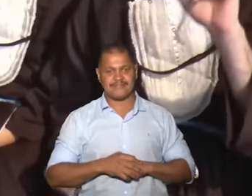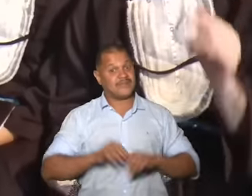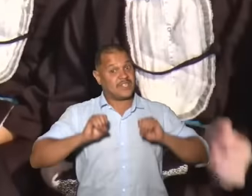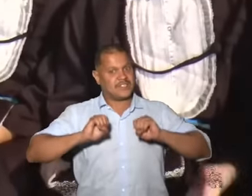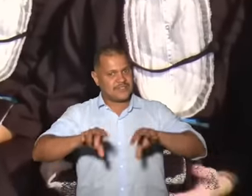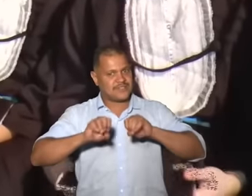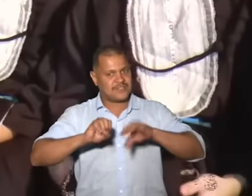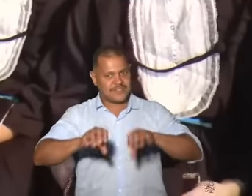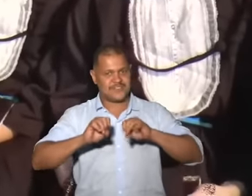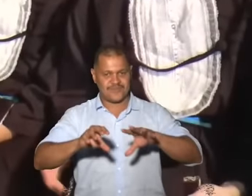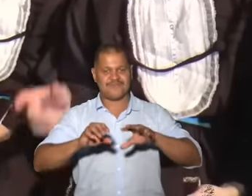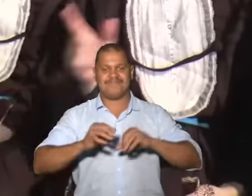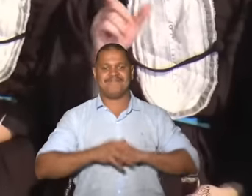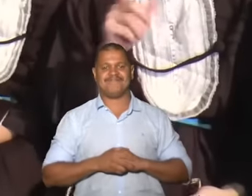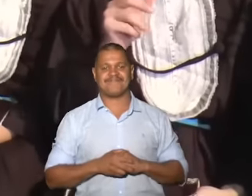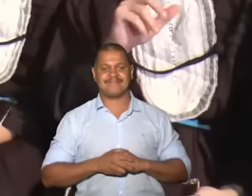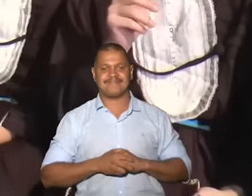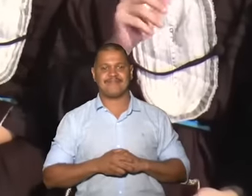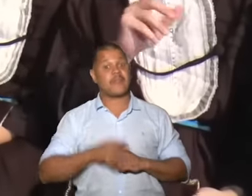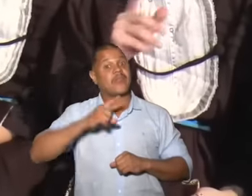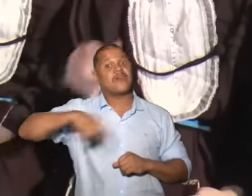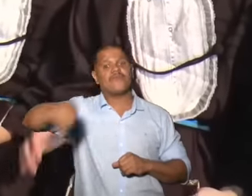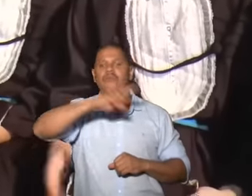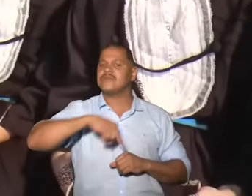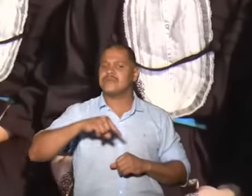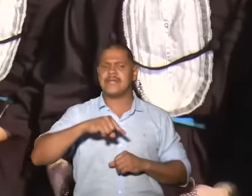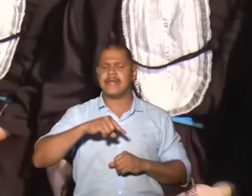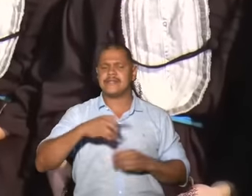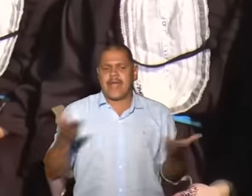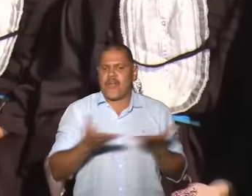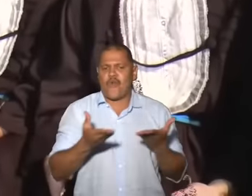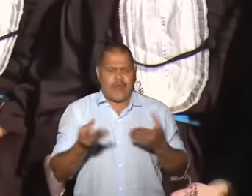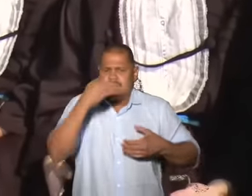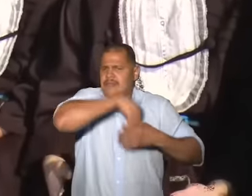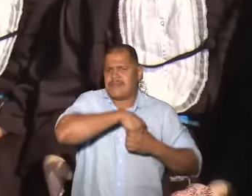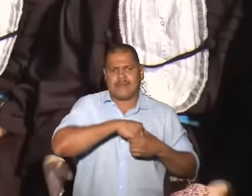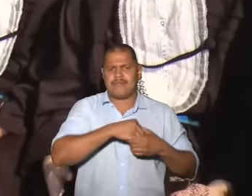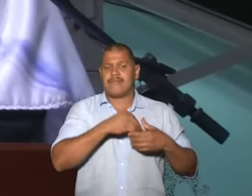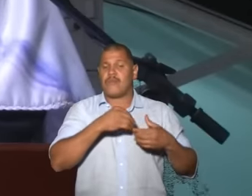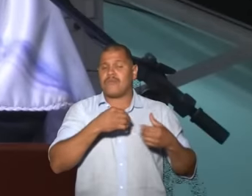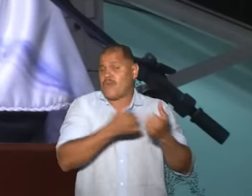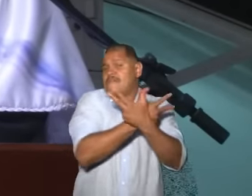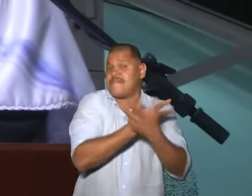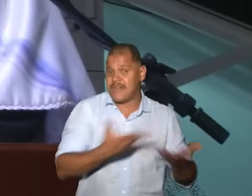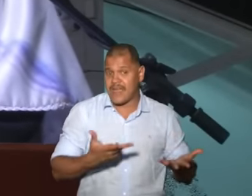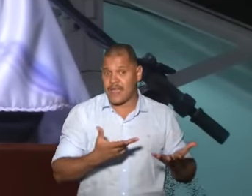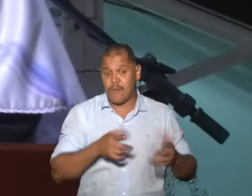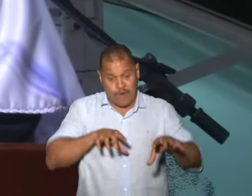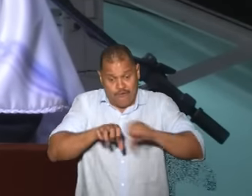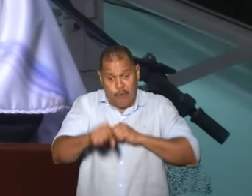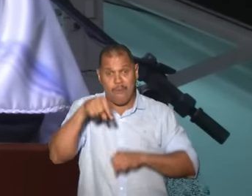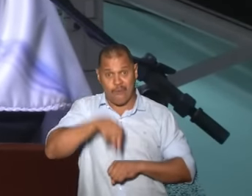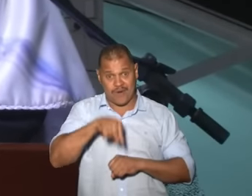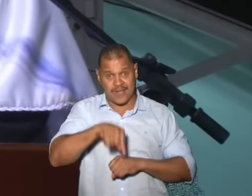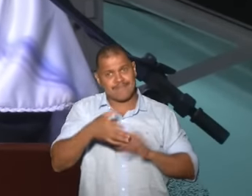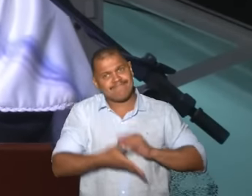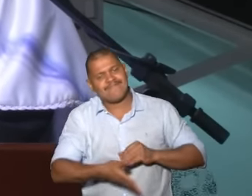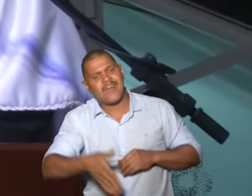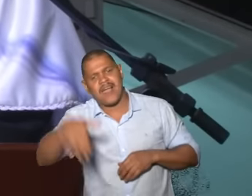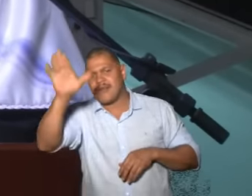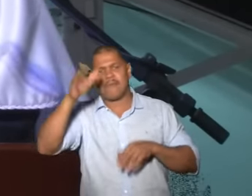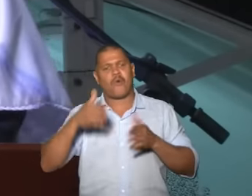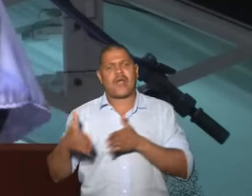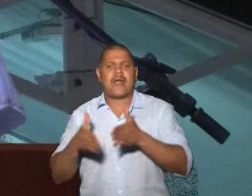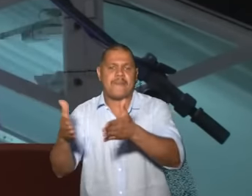ensino superior. Afinal, vocês são parte da UFV e a levarão de agora em diante em seus corações e em suas